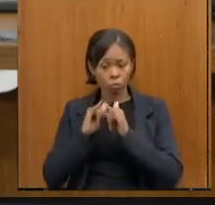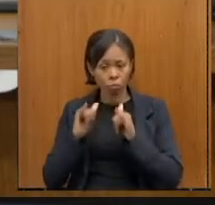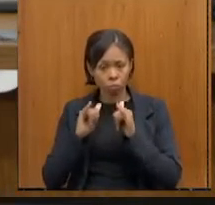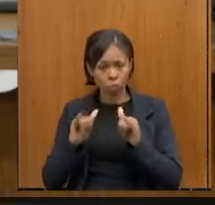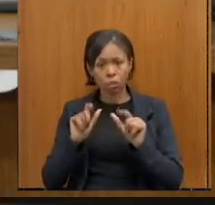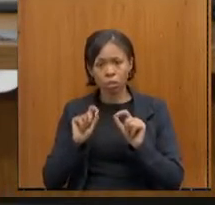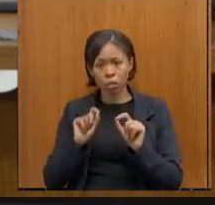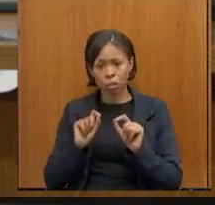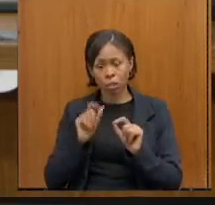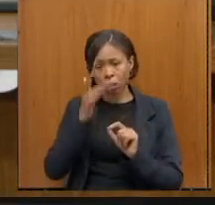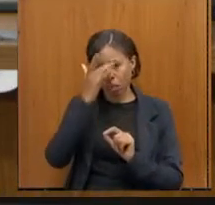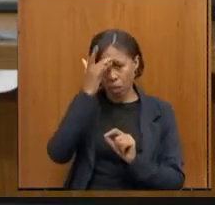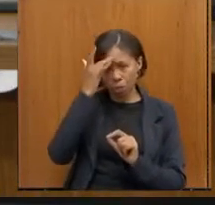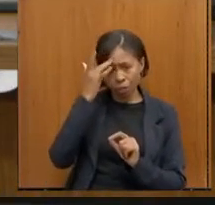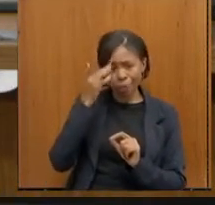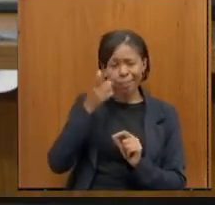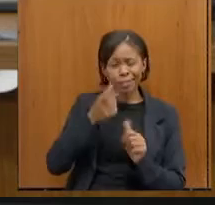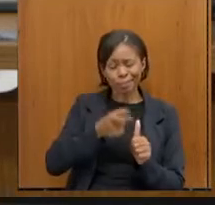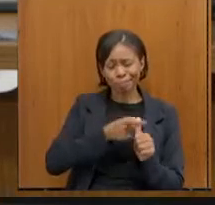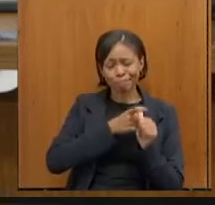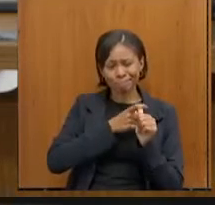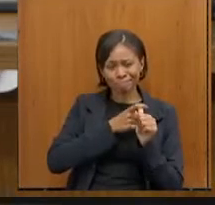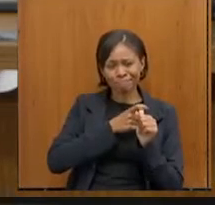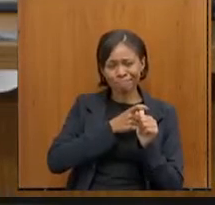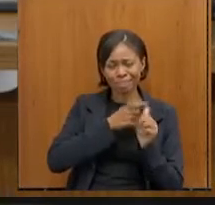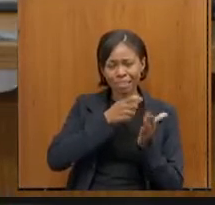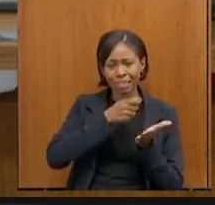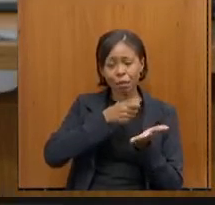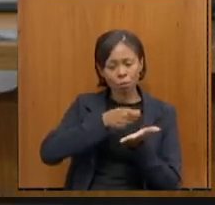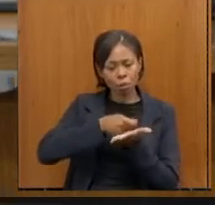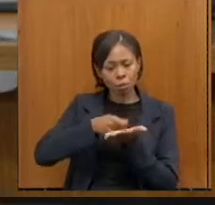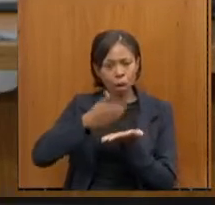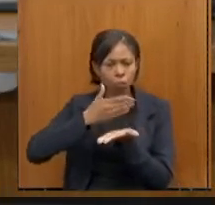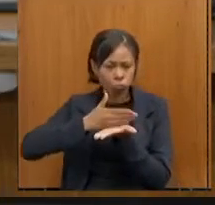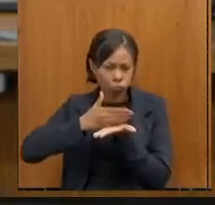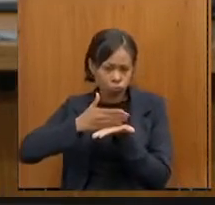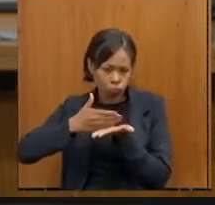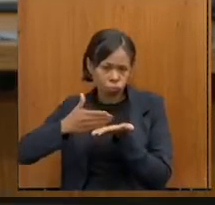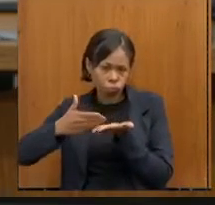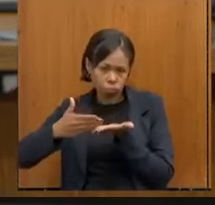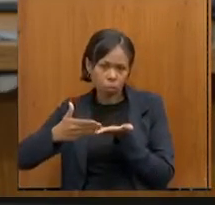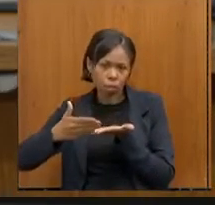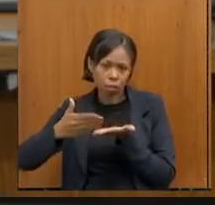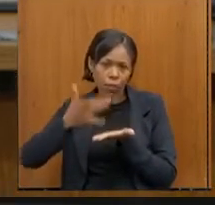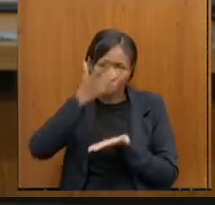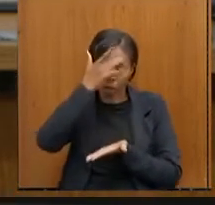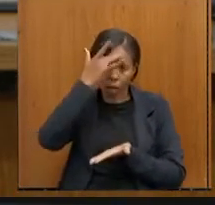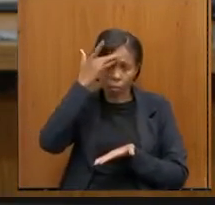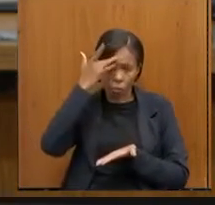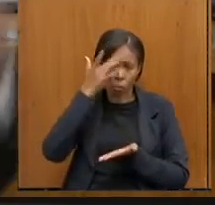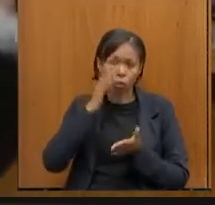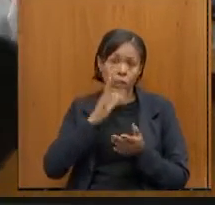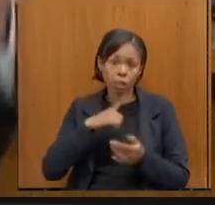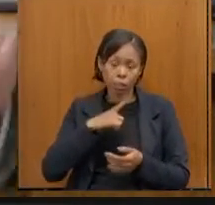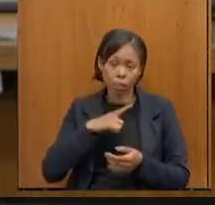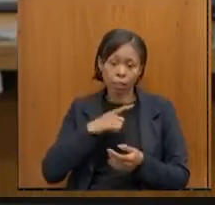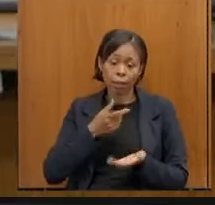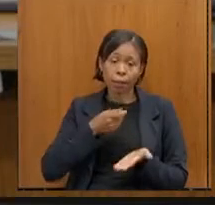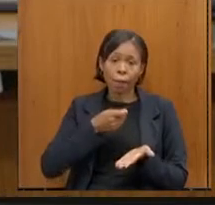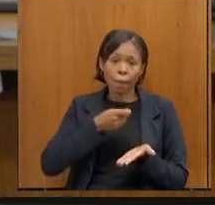débitos não são mais de 12 mil débitos negociados para clientes cadastrados na tarifa social